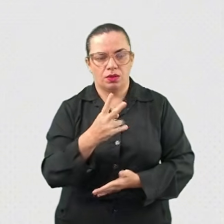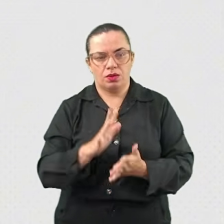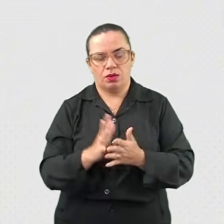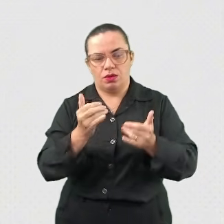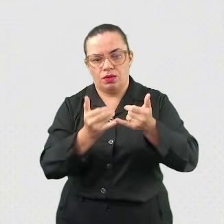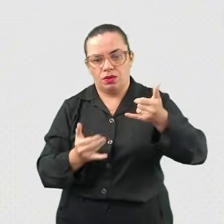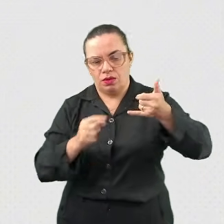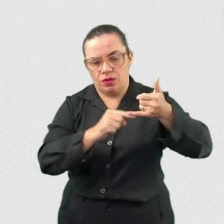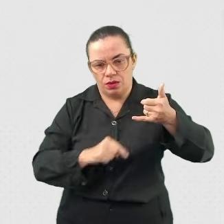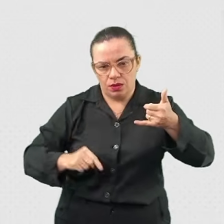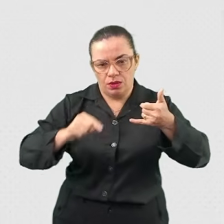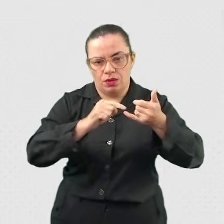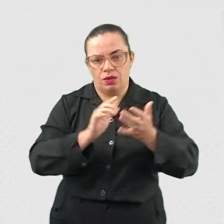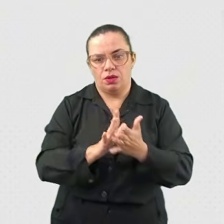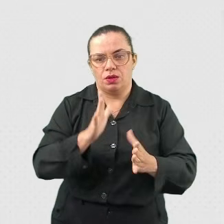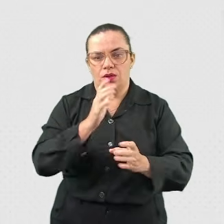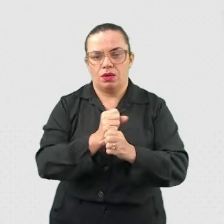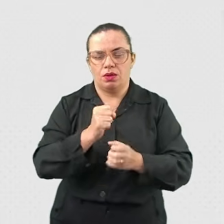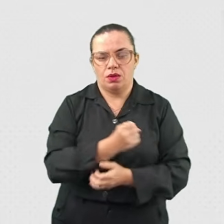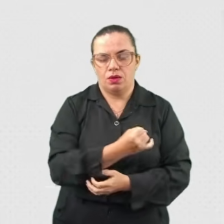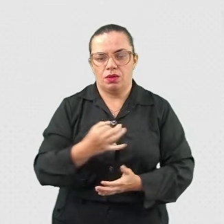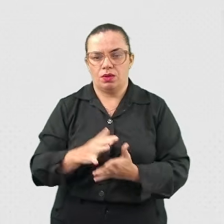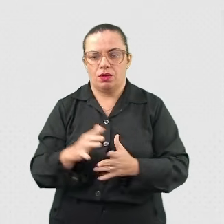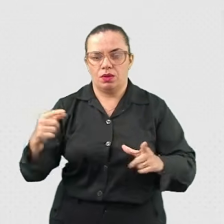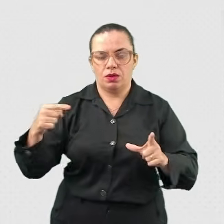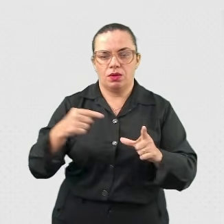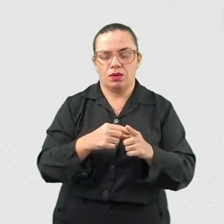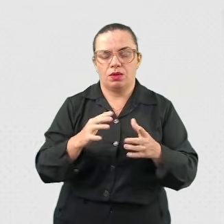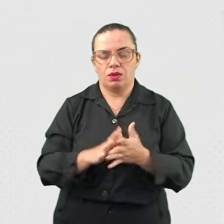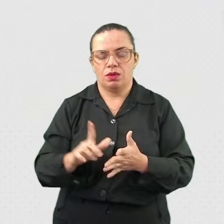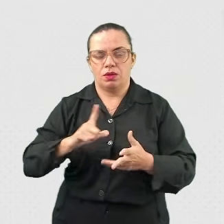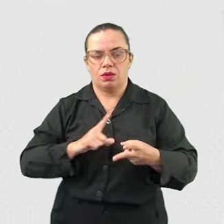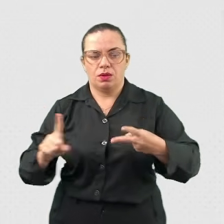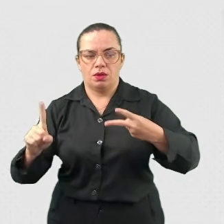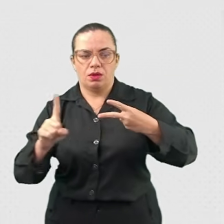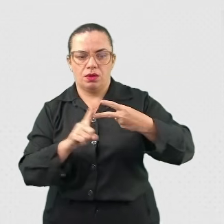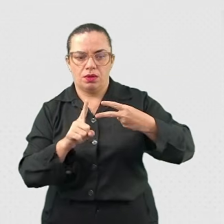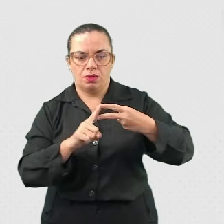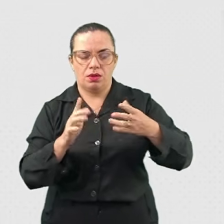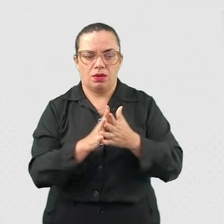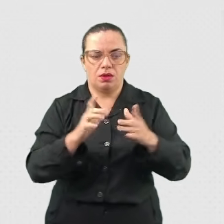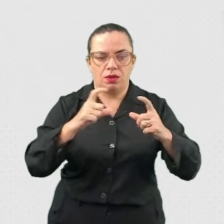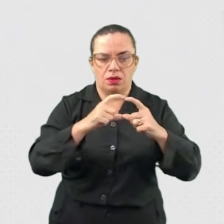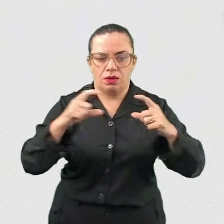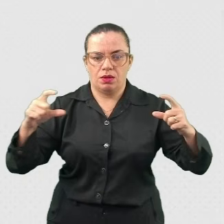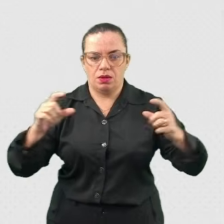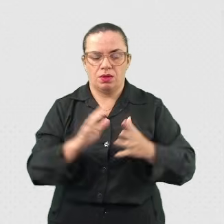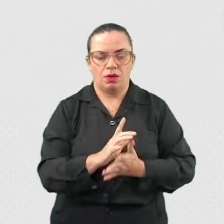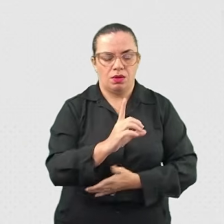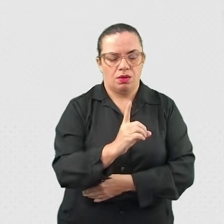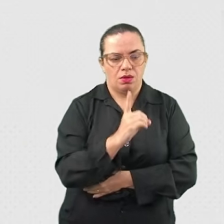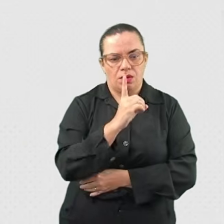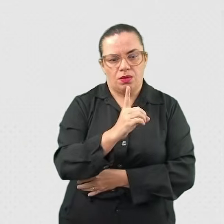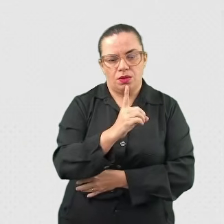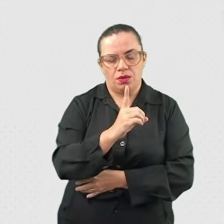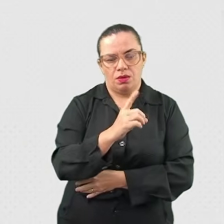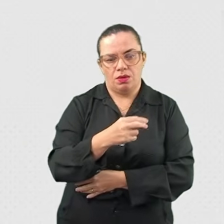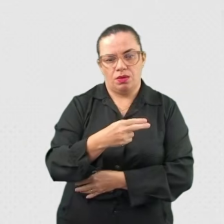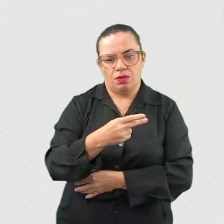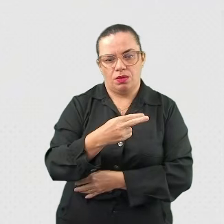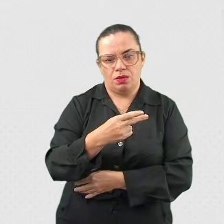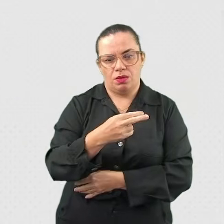a quantidade de diagonais que tem esse polígono. Beleza. Então, vamos usar a nossa formulazinha D igual a